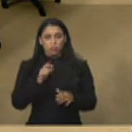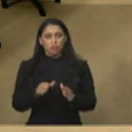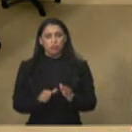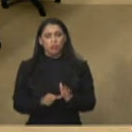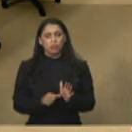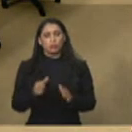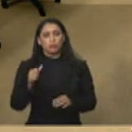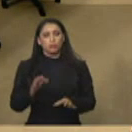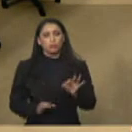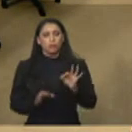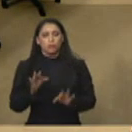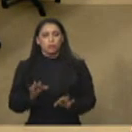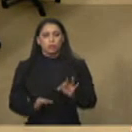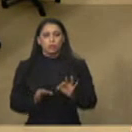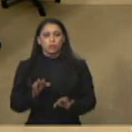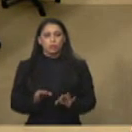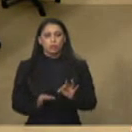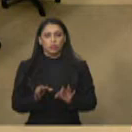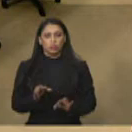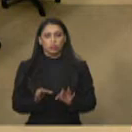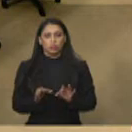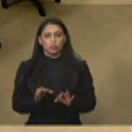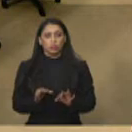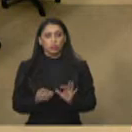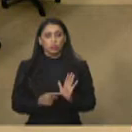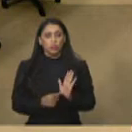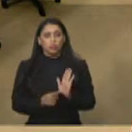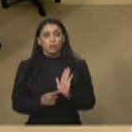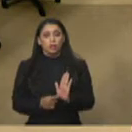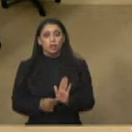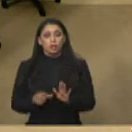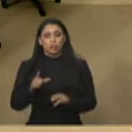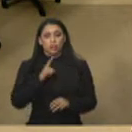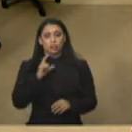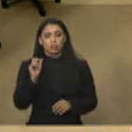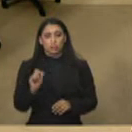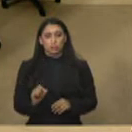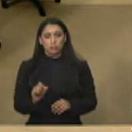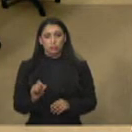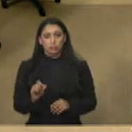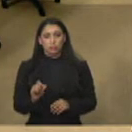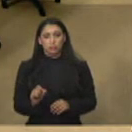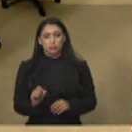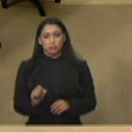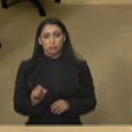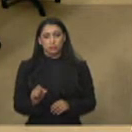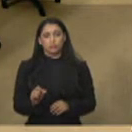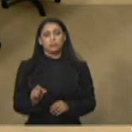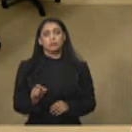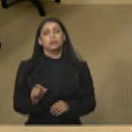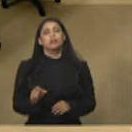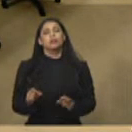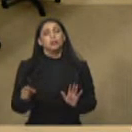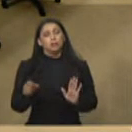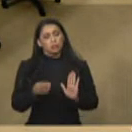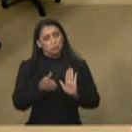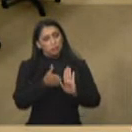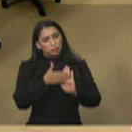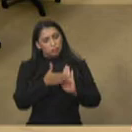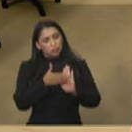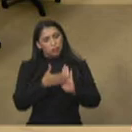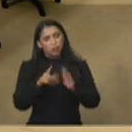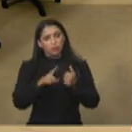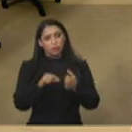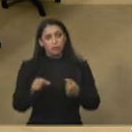tais documentos mostram-se suficientes para a comprovação do ato concreto em consonância com o